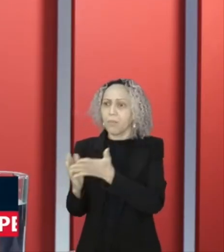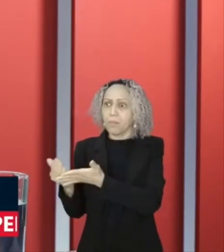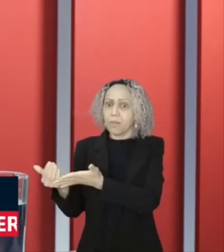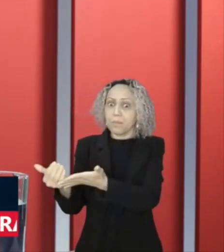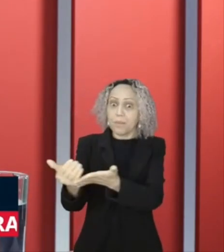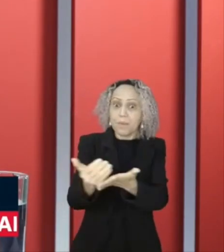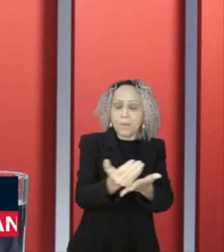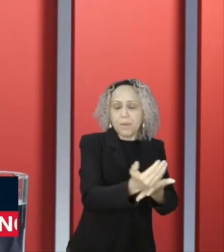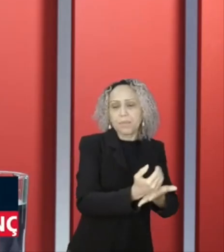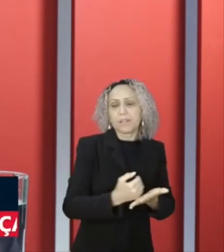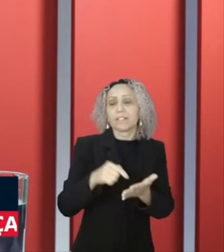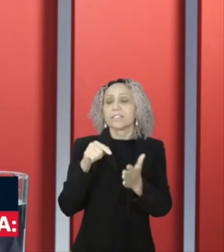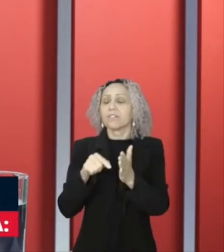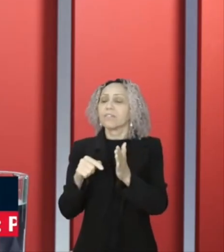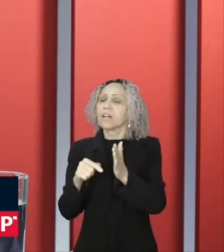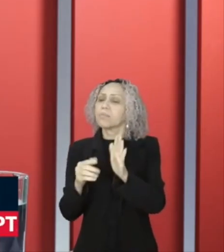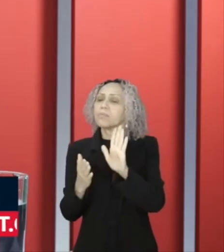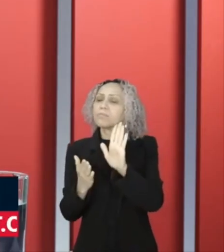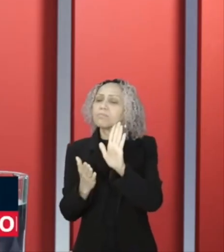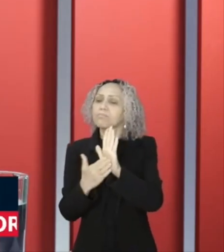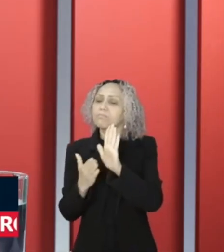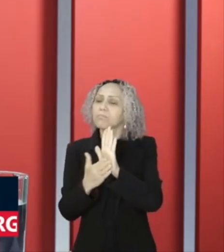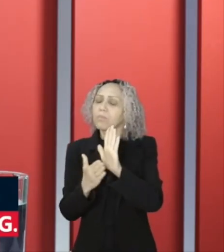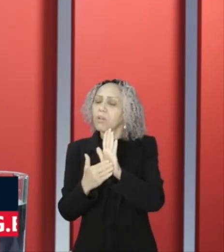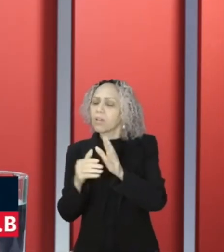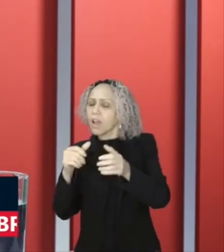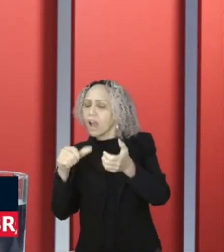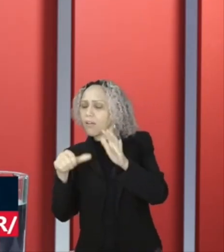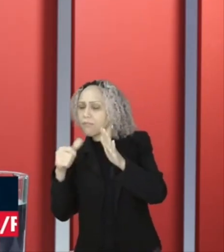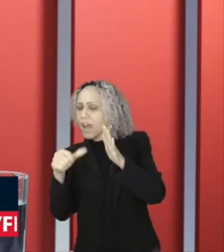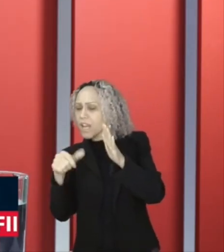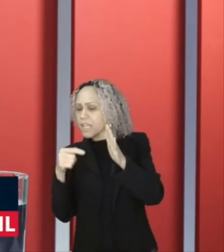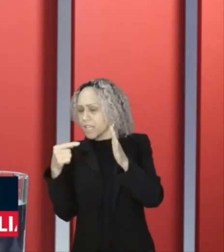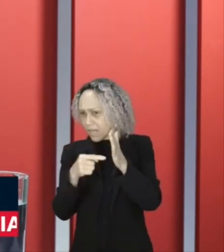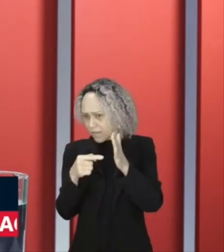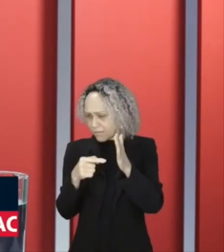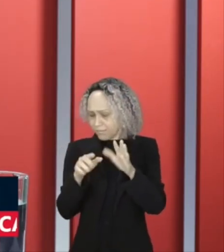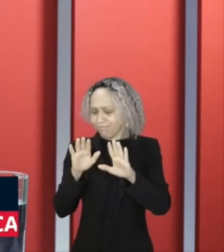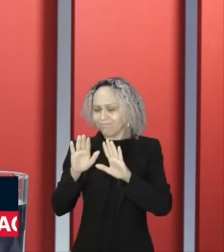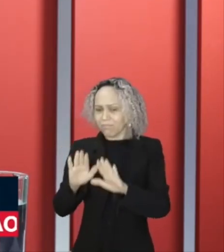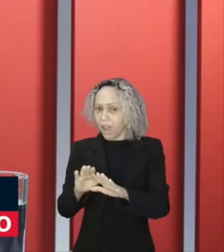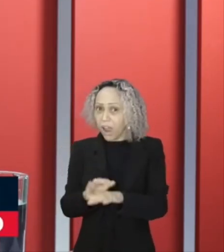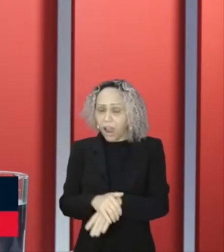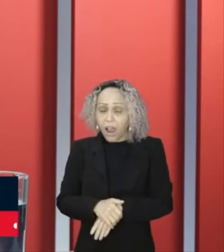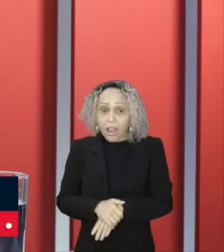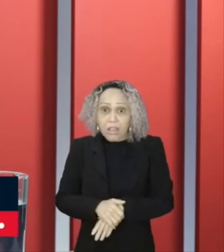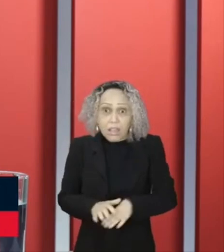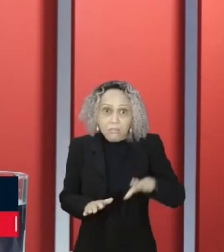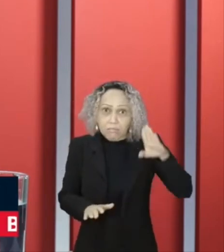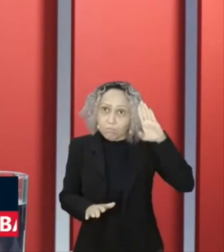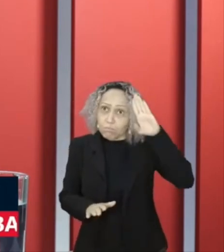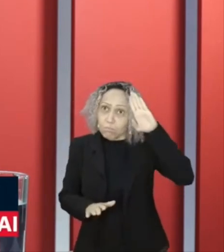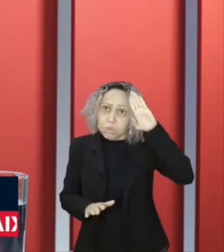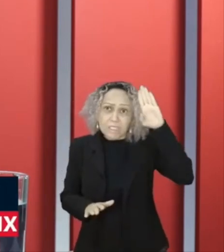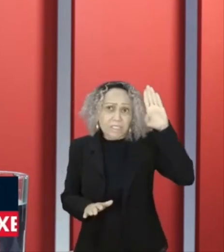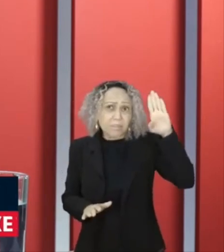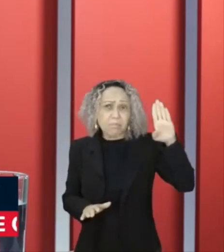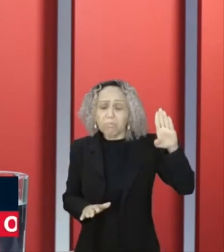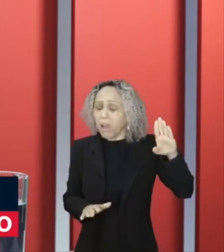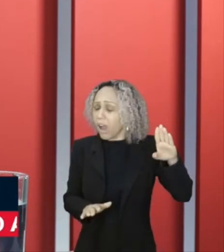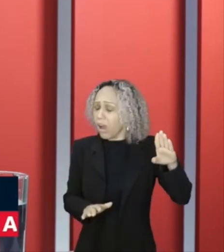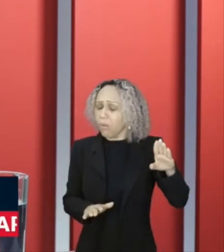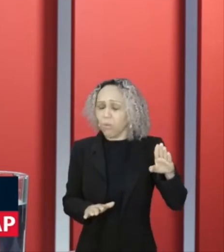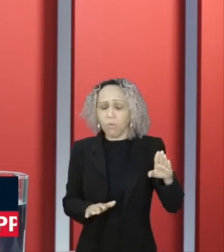utilizou, mas já é de cara a maior participação social nas experiências de governo do PT e uma